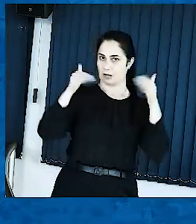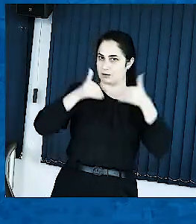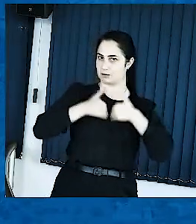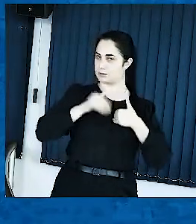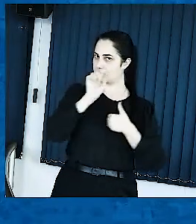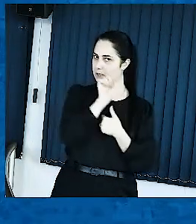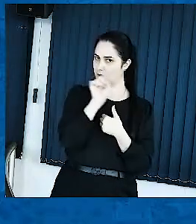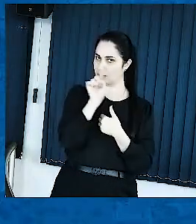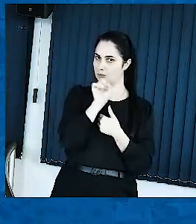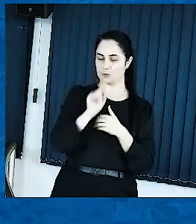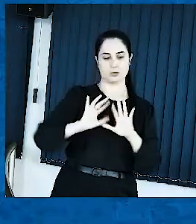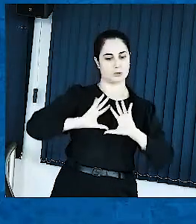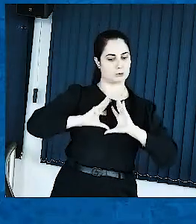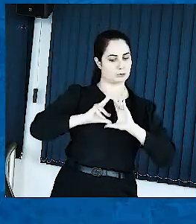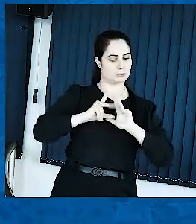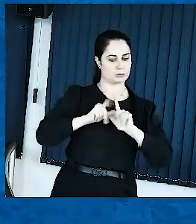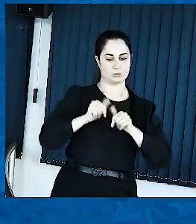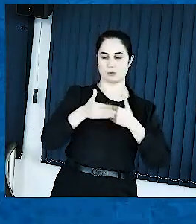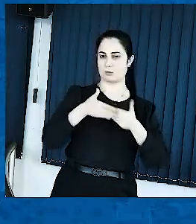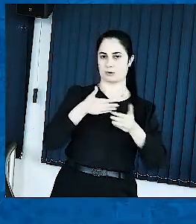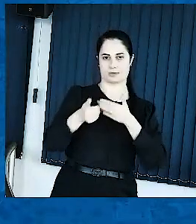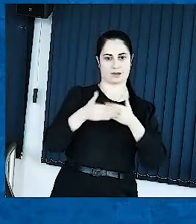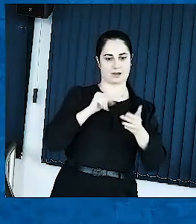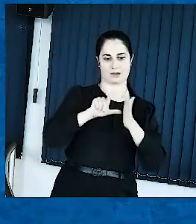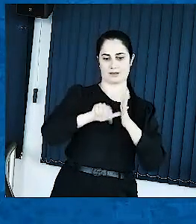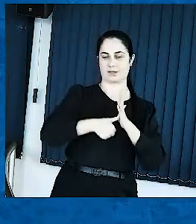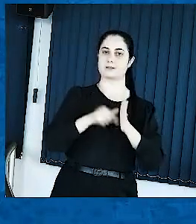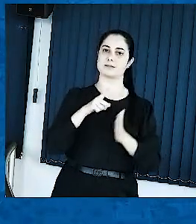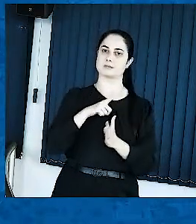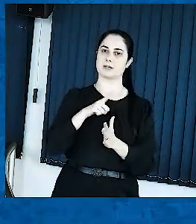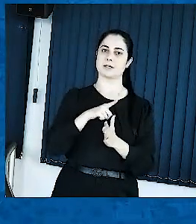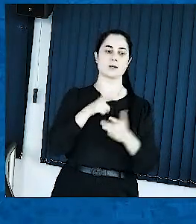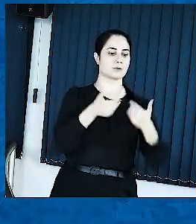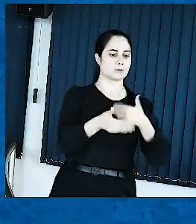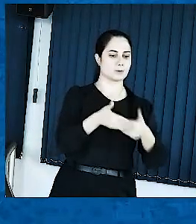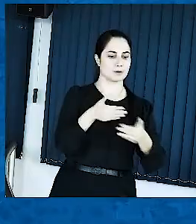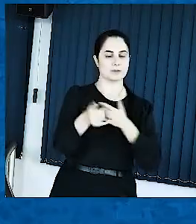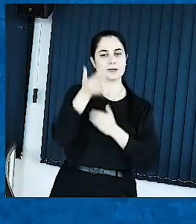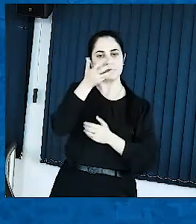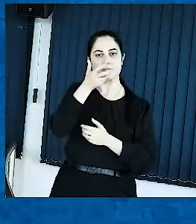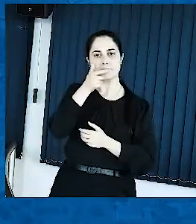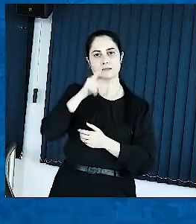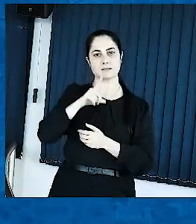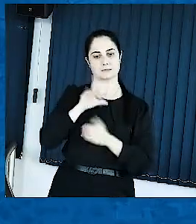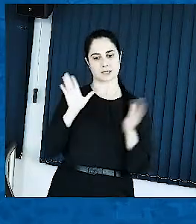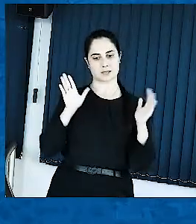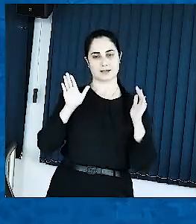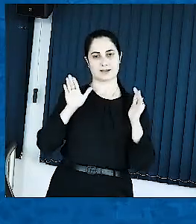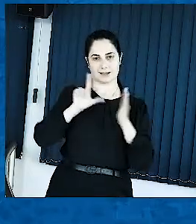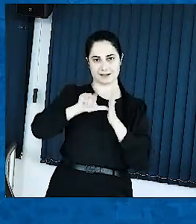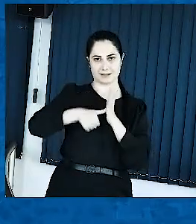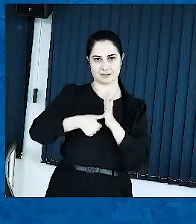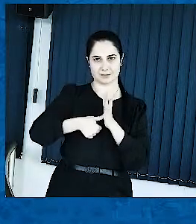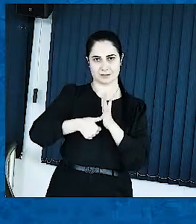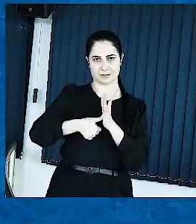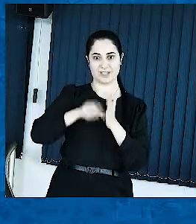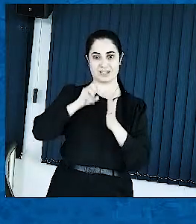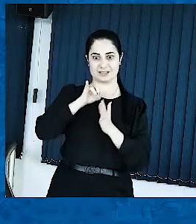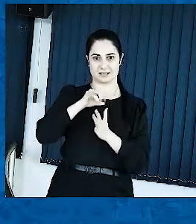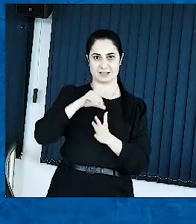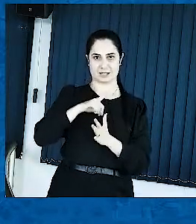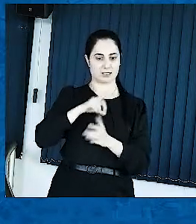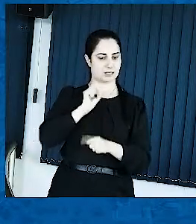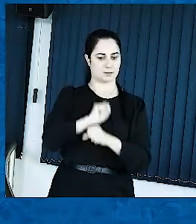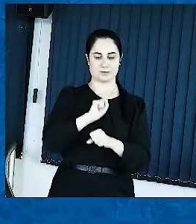isso. A ideia é para atraso de desenvolvimento. Qualquer criança com atraso tem atraso, intervém,